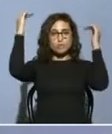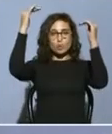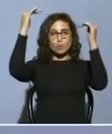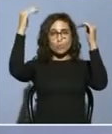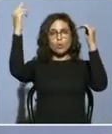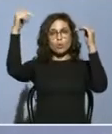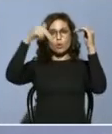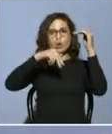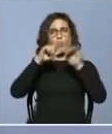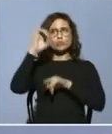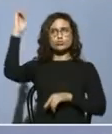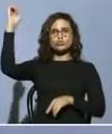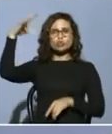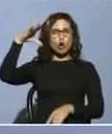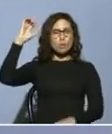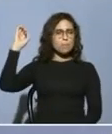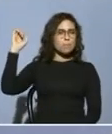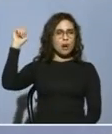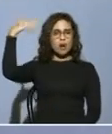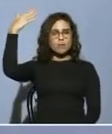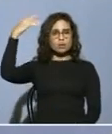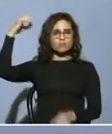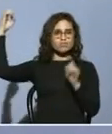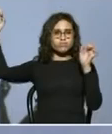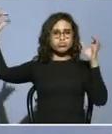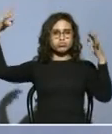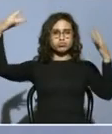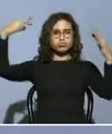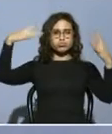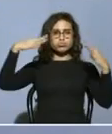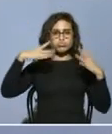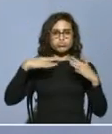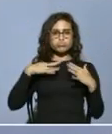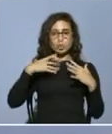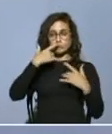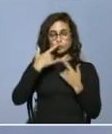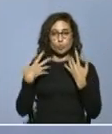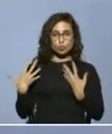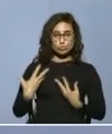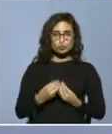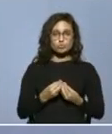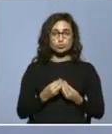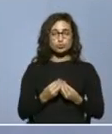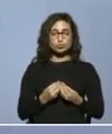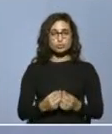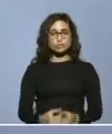do sol, cuja claridade me envolveu e aos que iam comigo.